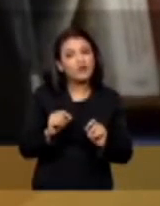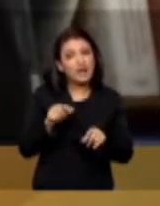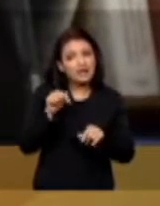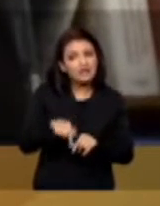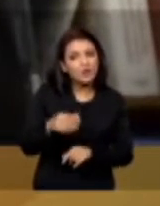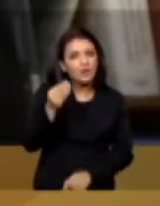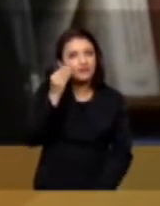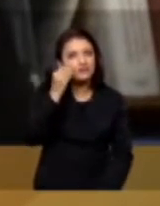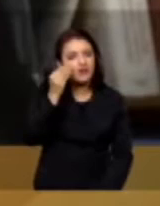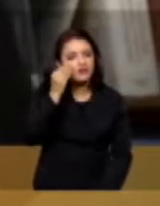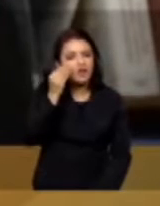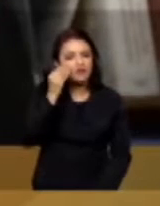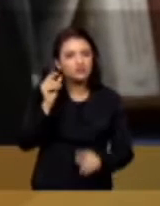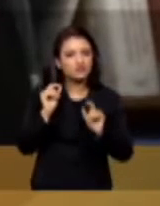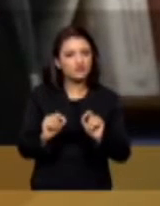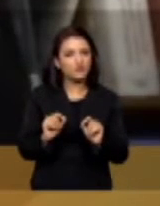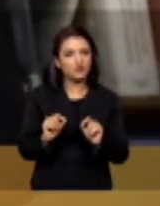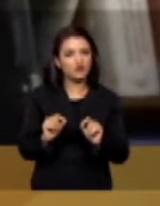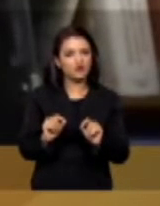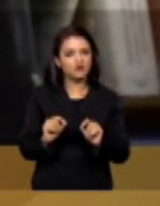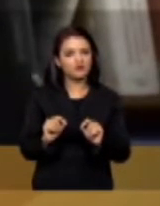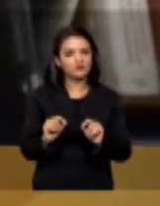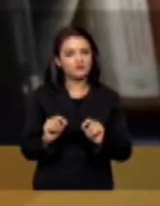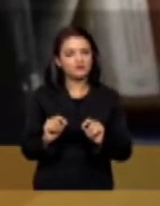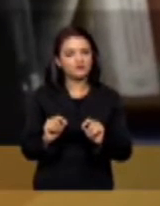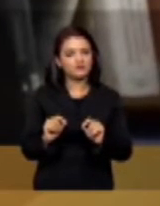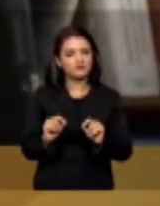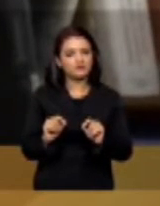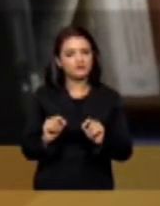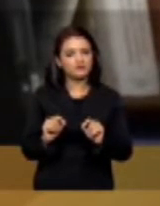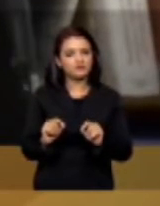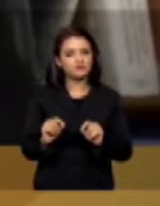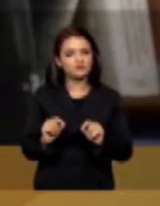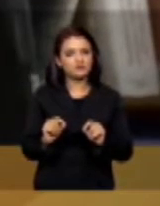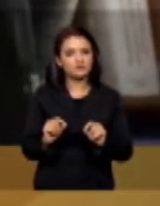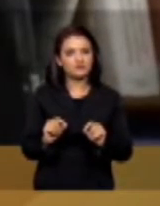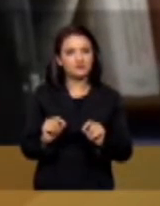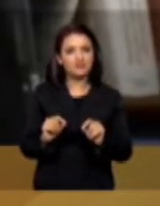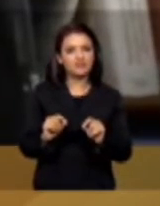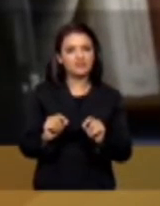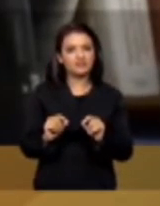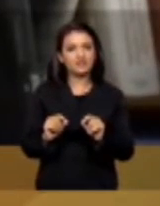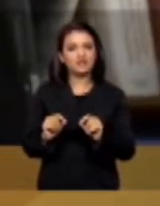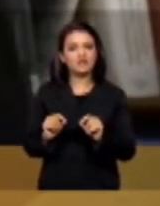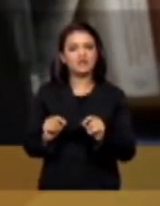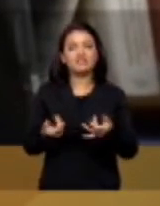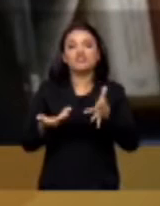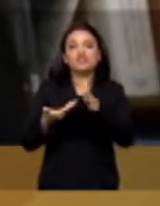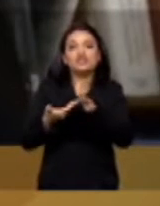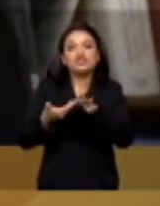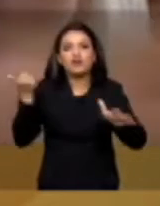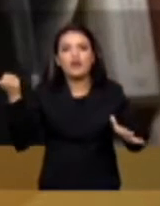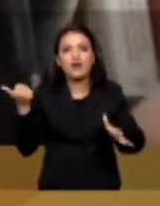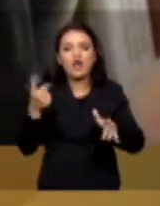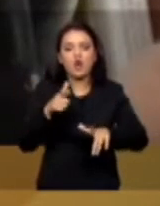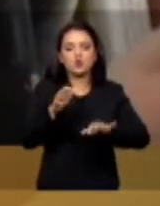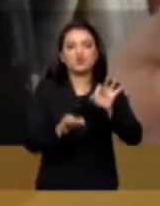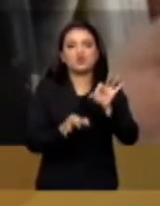tentativa, de subtrair, não é, a questão ao julgamento do juiz natural, que é a segunda turma.